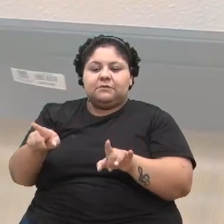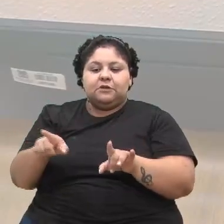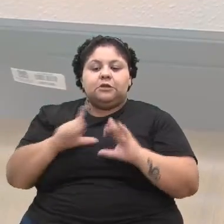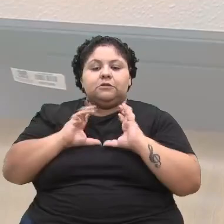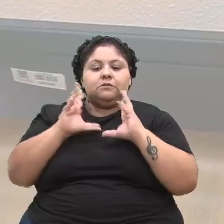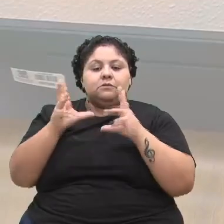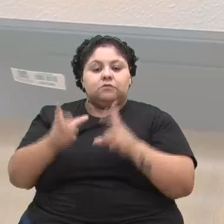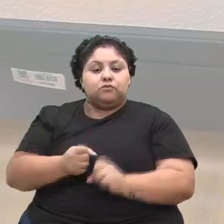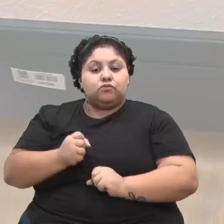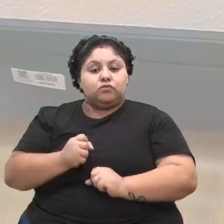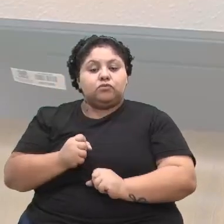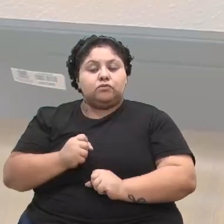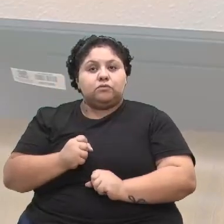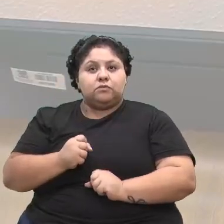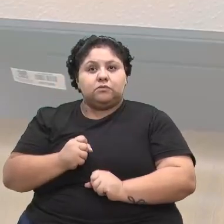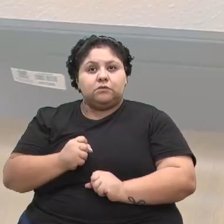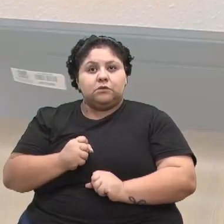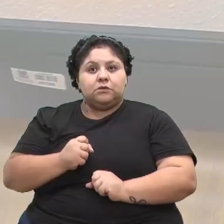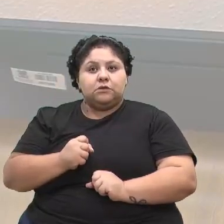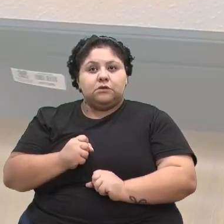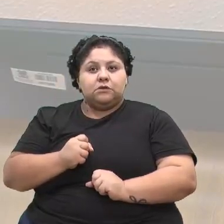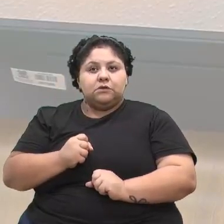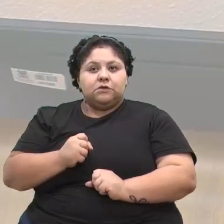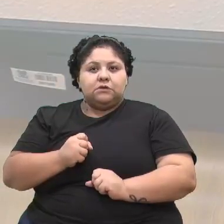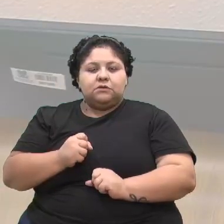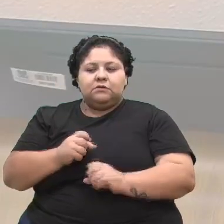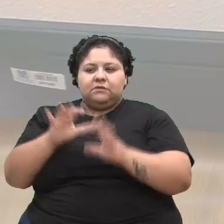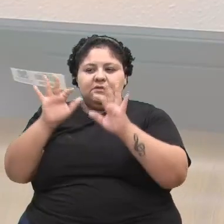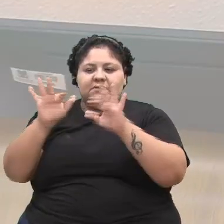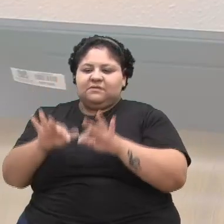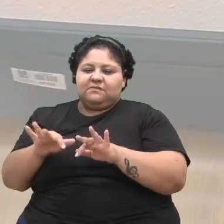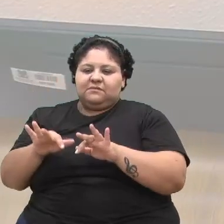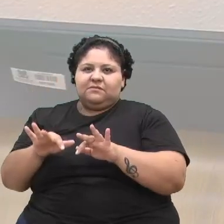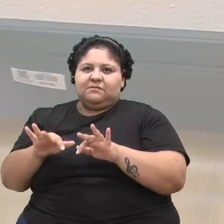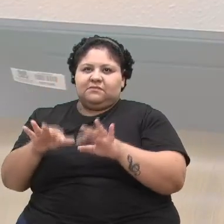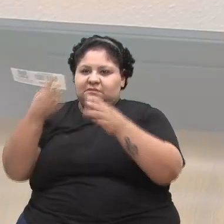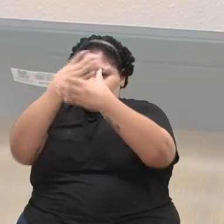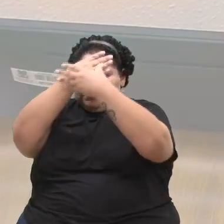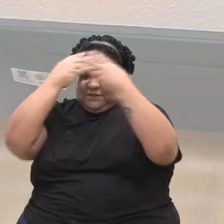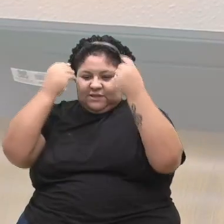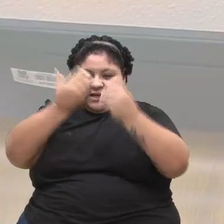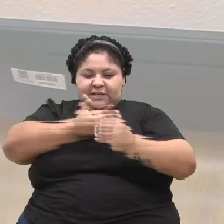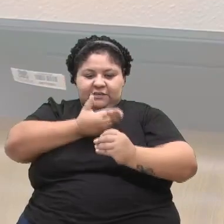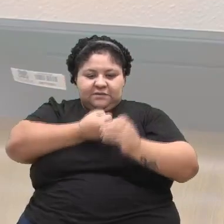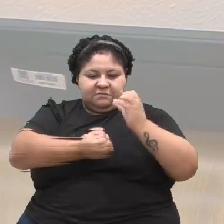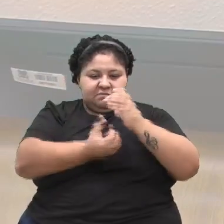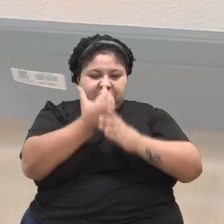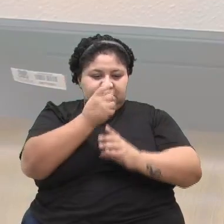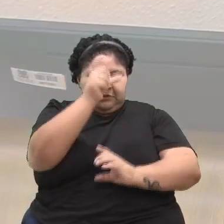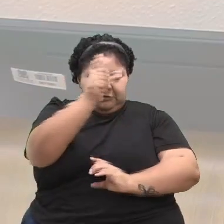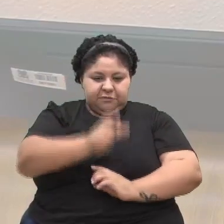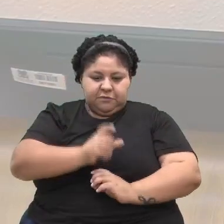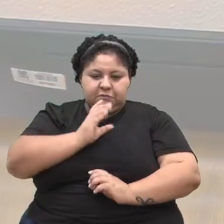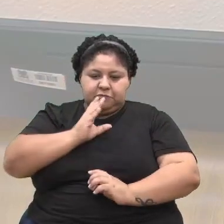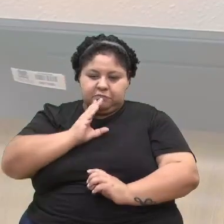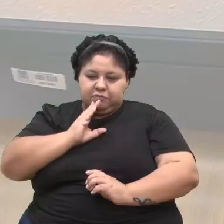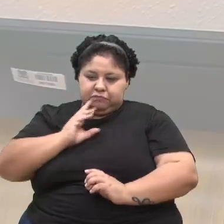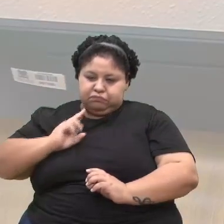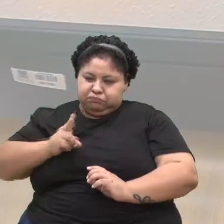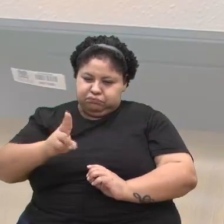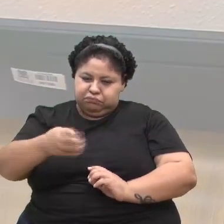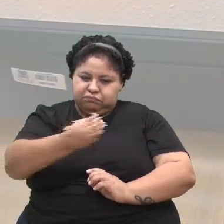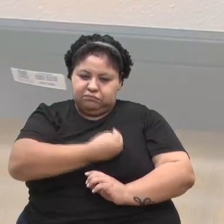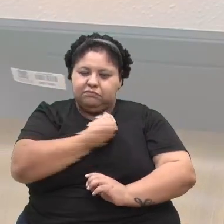tudo isso se apaga com as amizades que a gente cria e com as pessoas que a gente vai conhecendo ao longo da nossa caminhada e da nossa